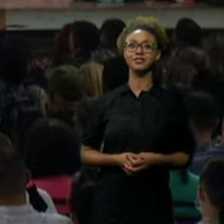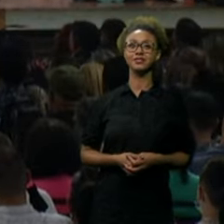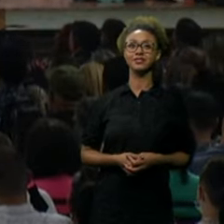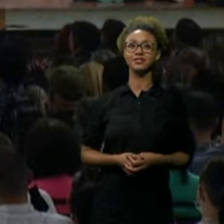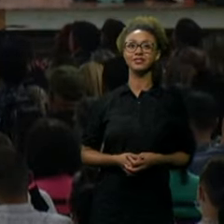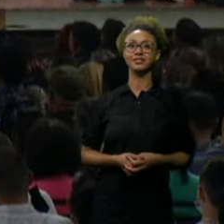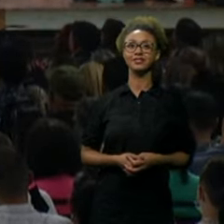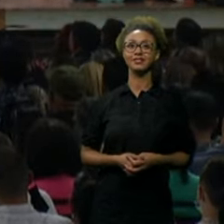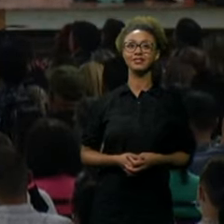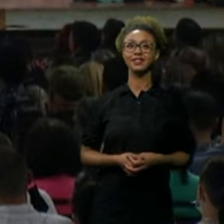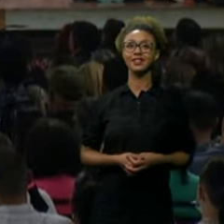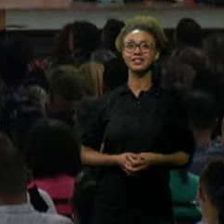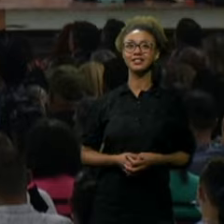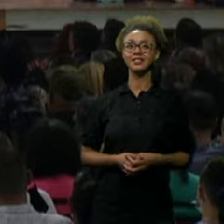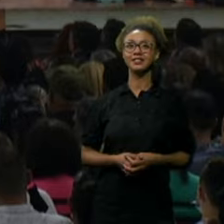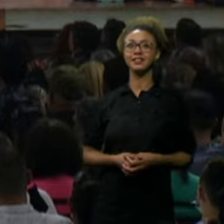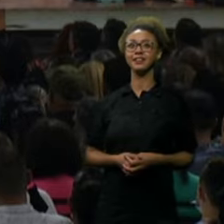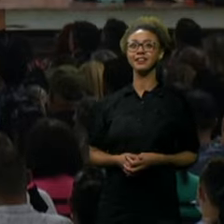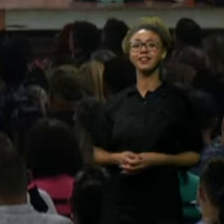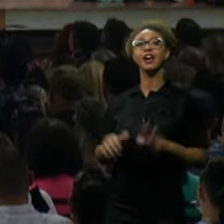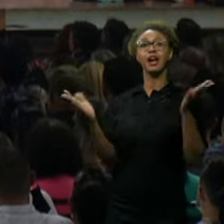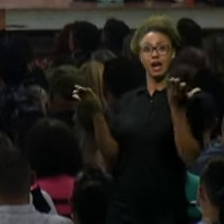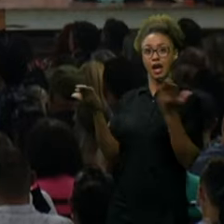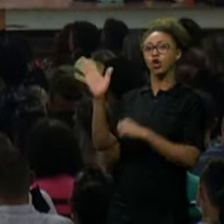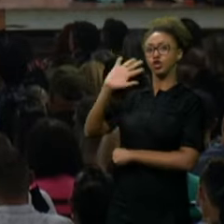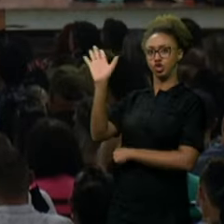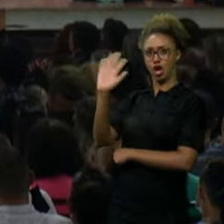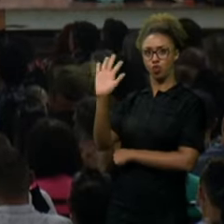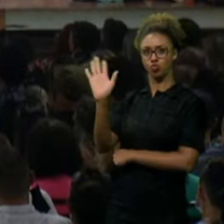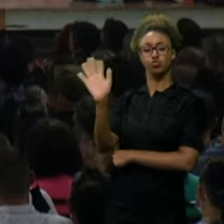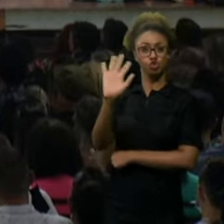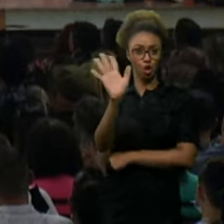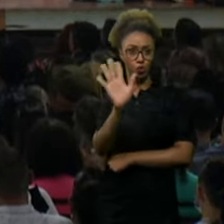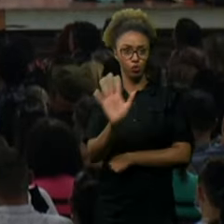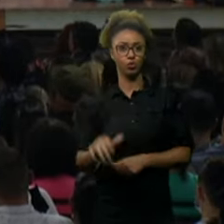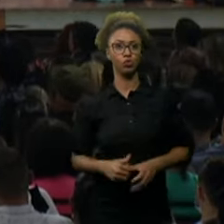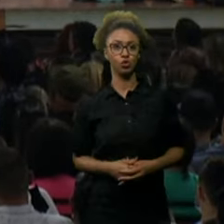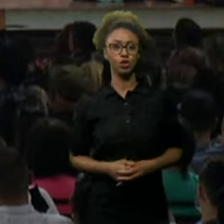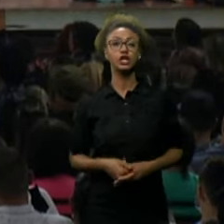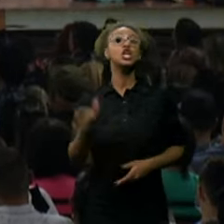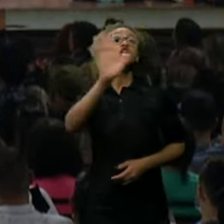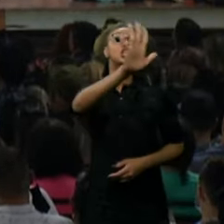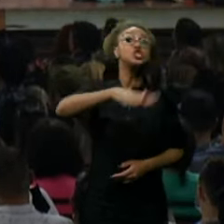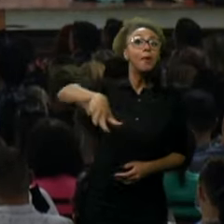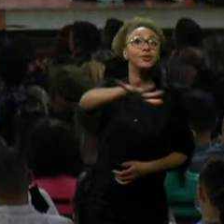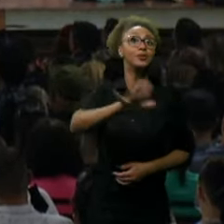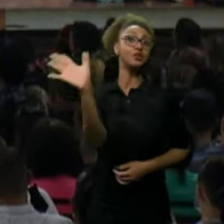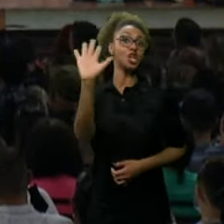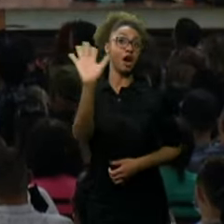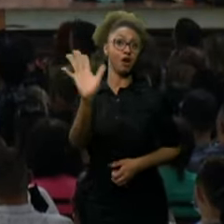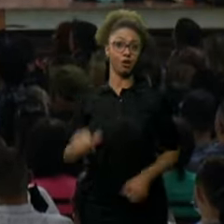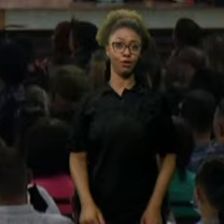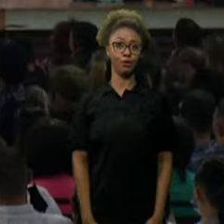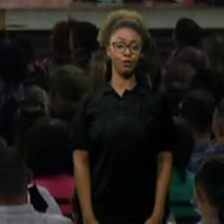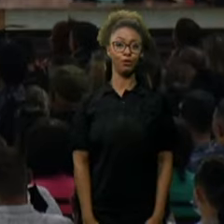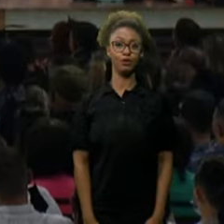oi oi pronto dá tchau pra galera Ó o seu balé